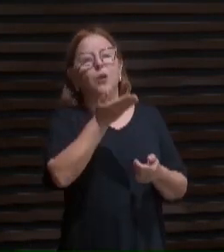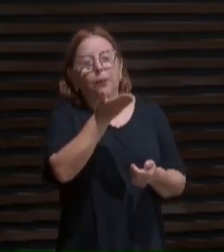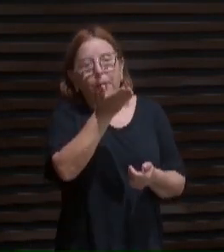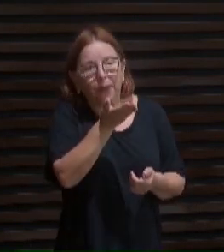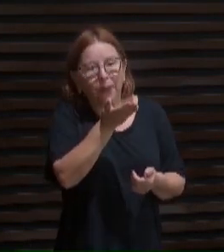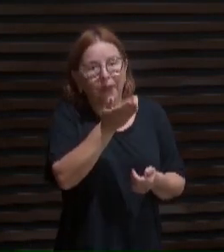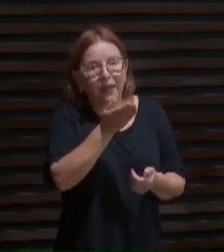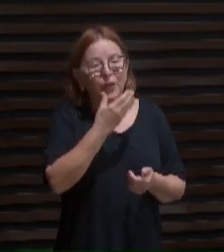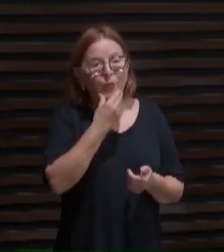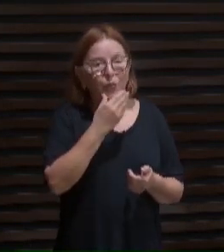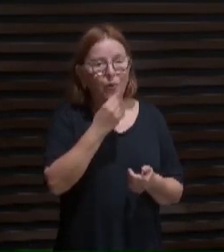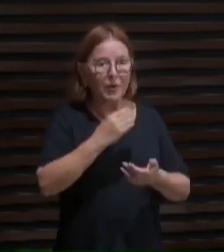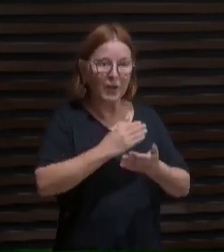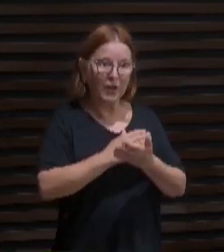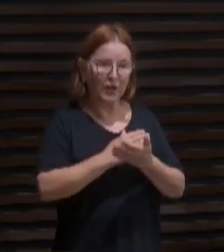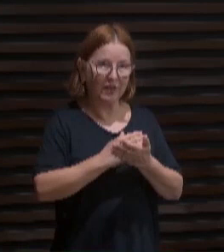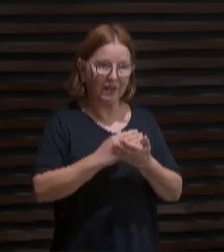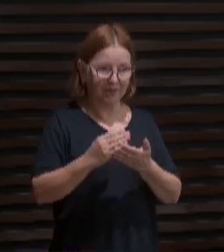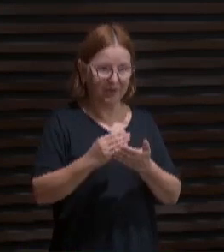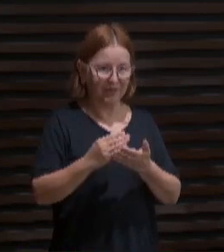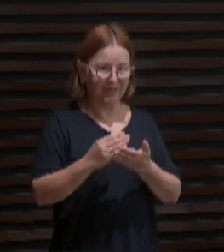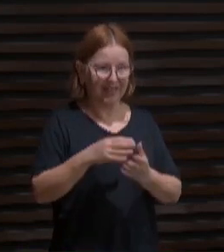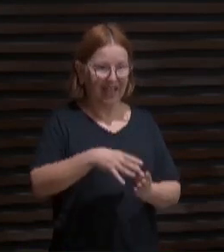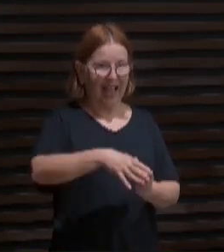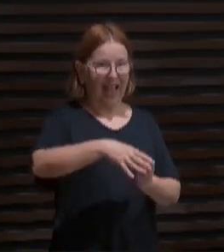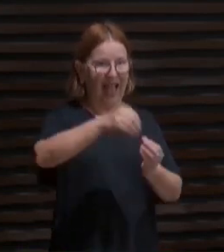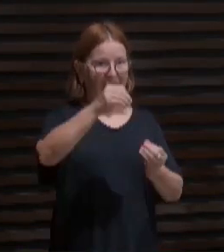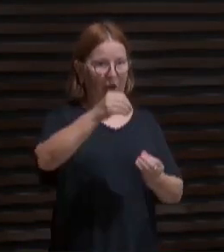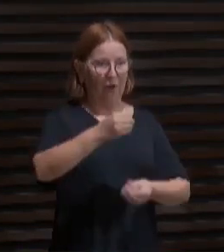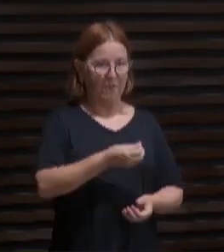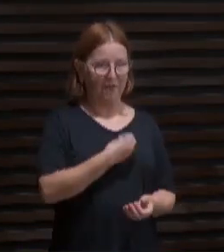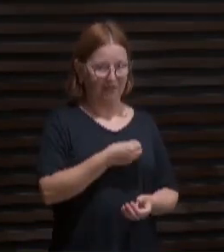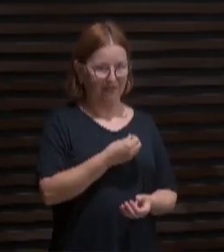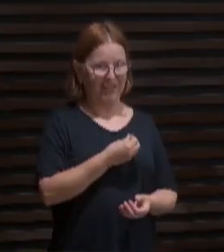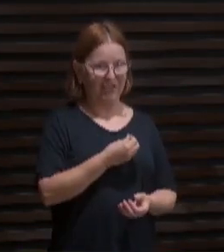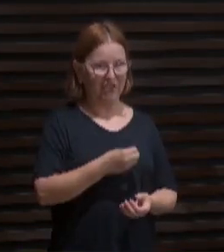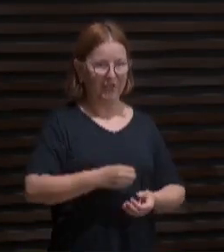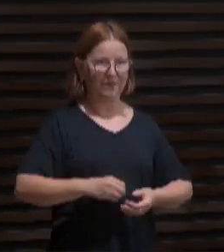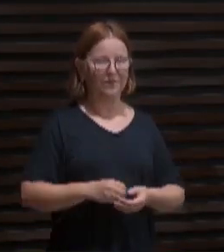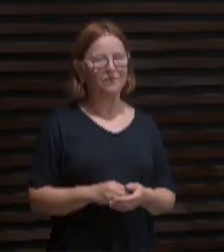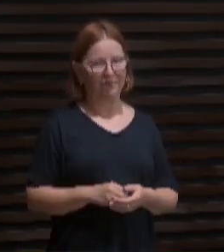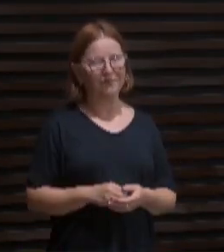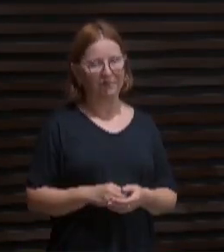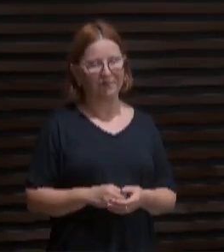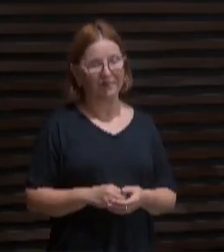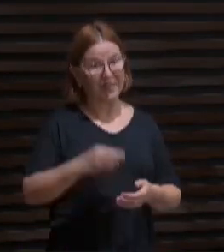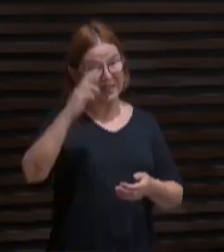homem passou a ser a alma vivente. Senhor Deus.